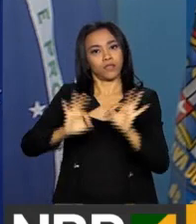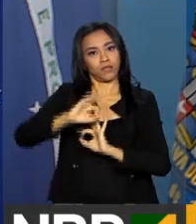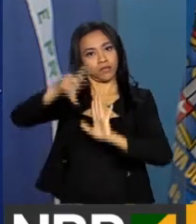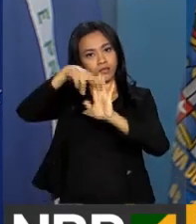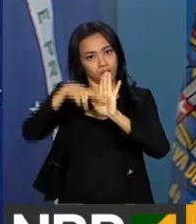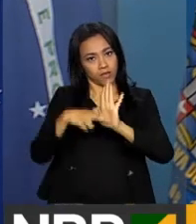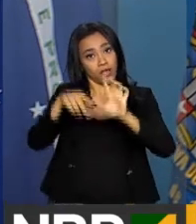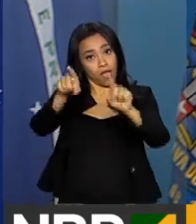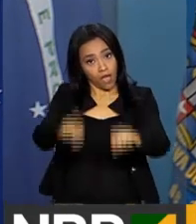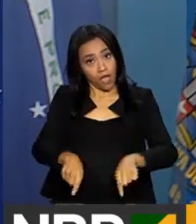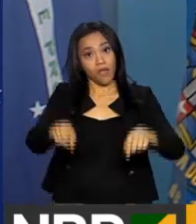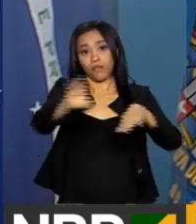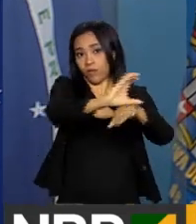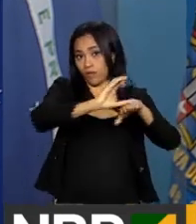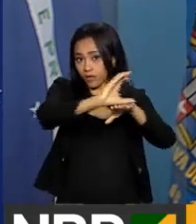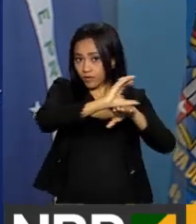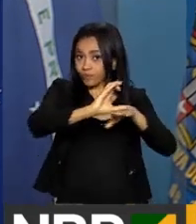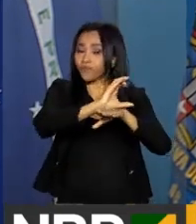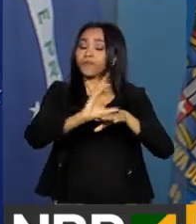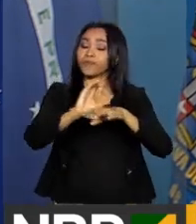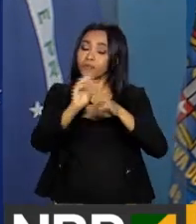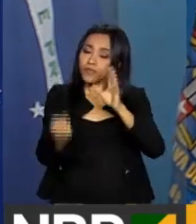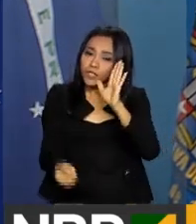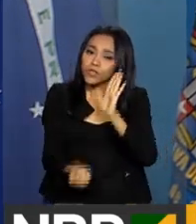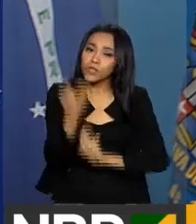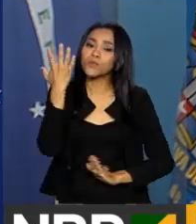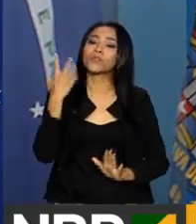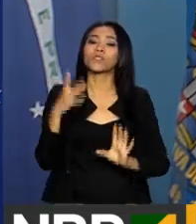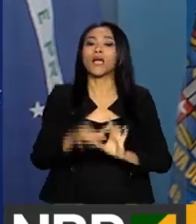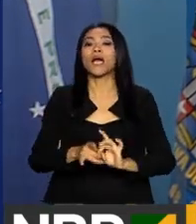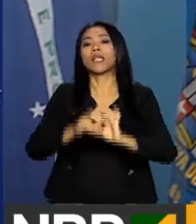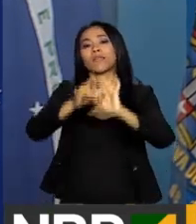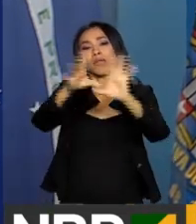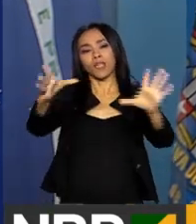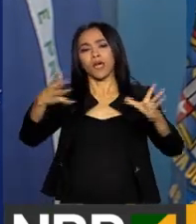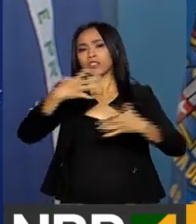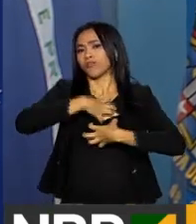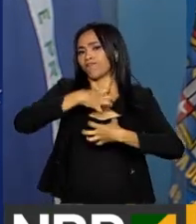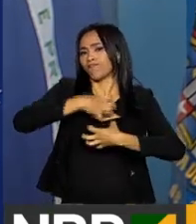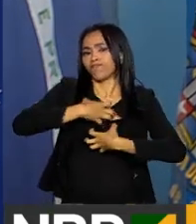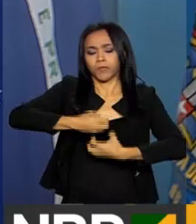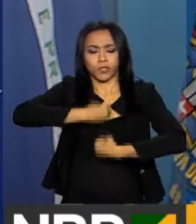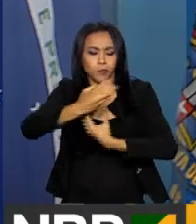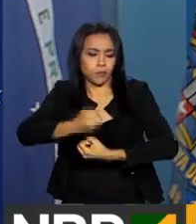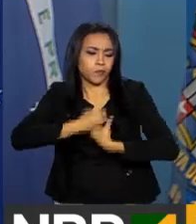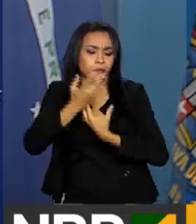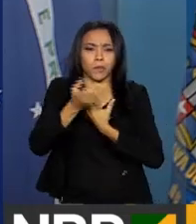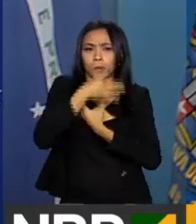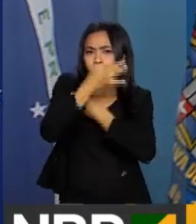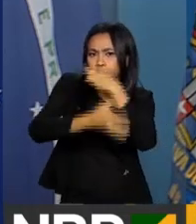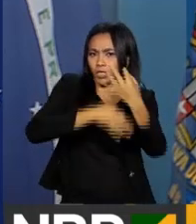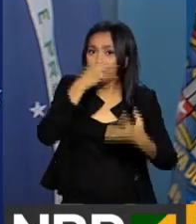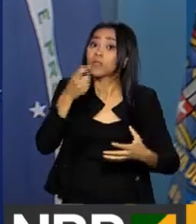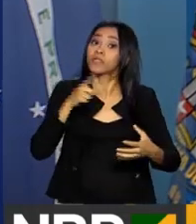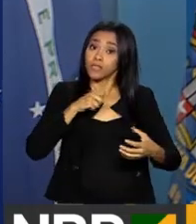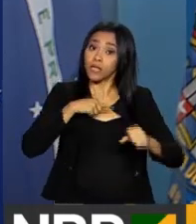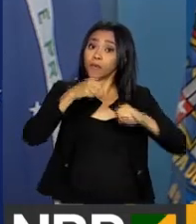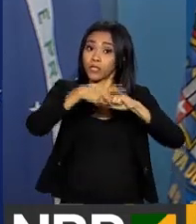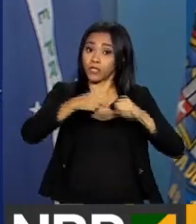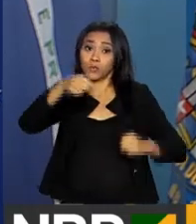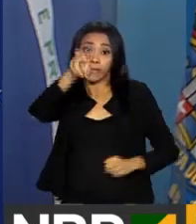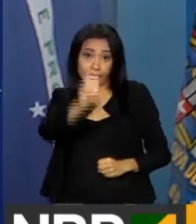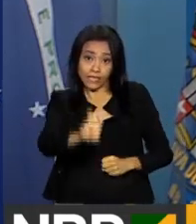da ordem jurídica que nasce a liberdade de imprensa liberdade de expressão e expressa no artigo 5º da constituição